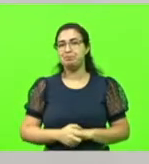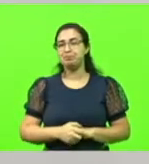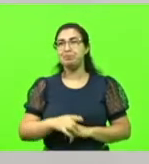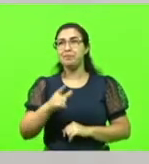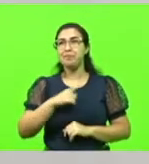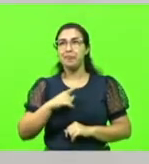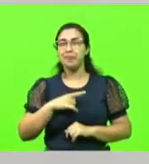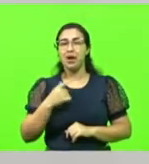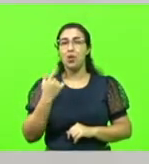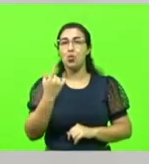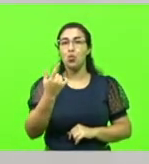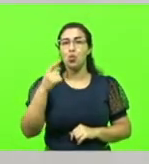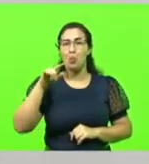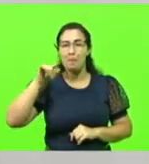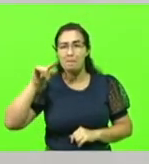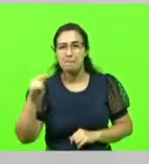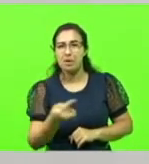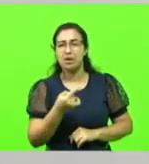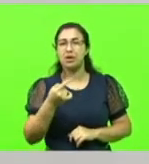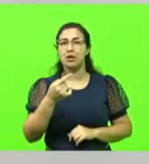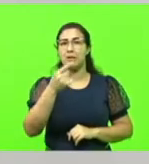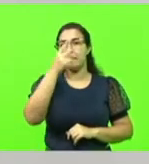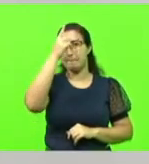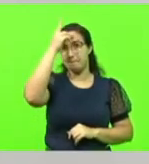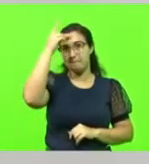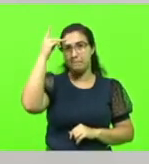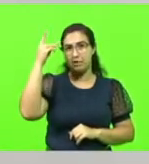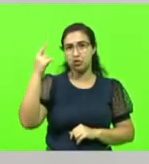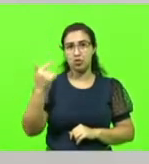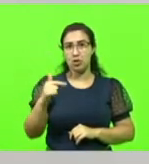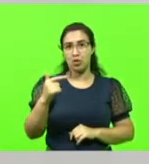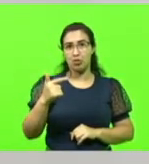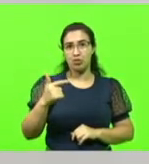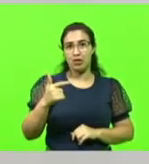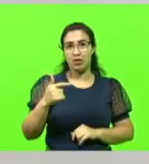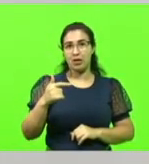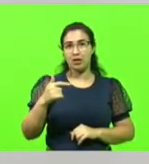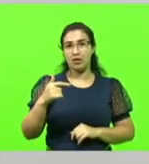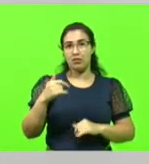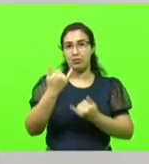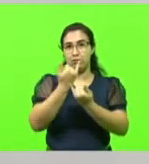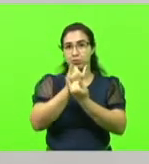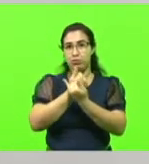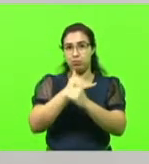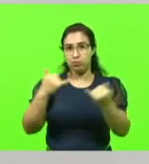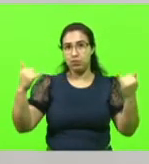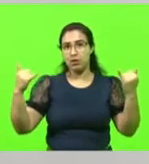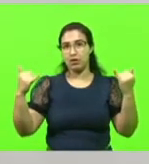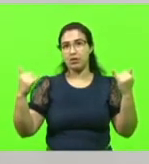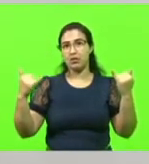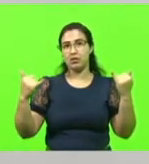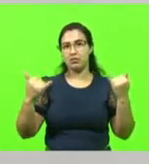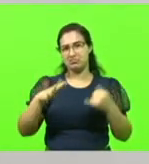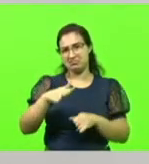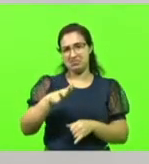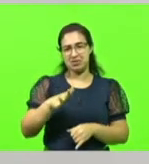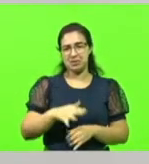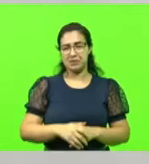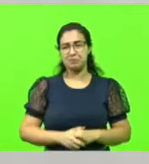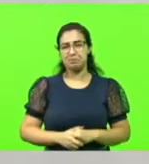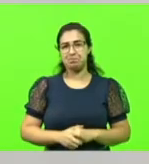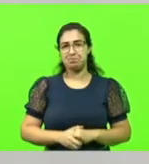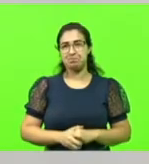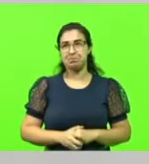de 1 milhão de pessoas no país que vivem sem energia elétrica, mais ou menos esse número.